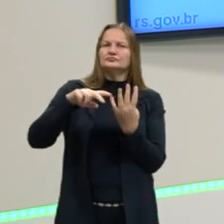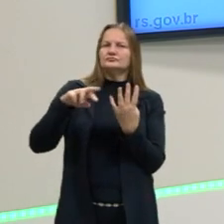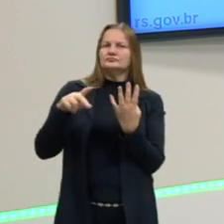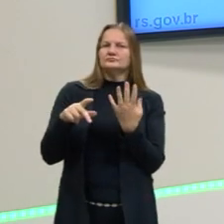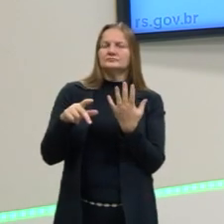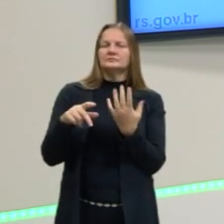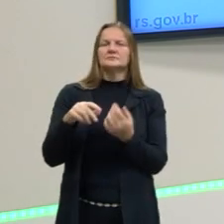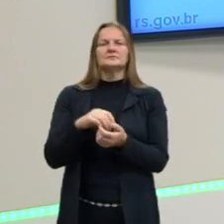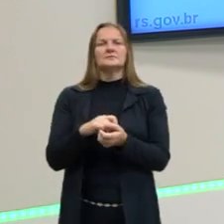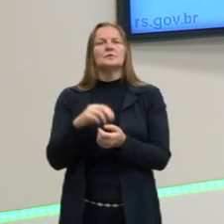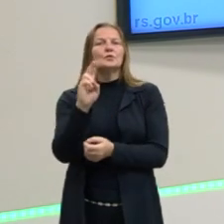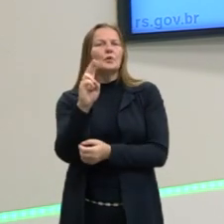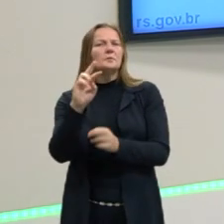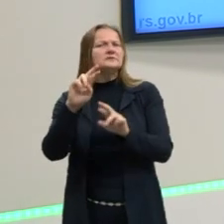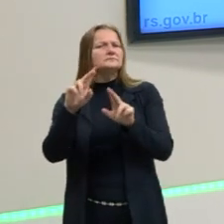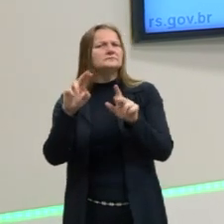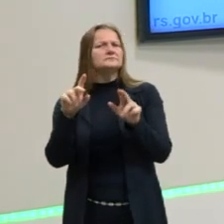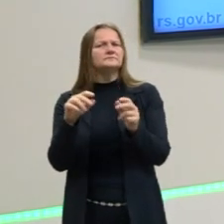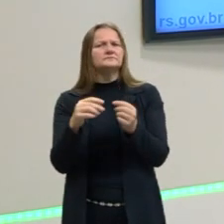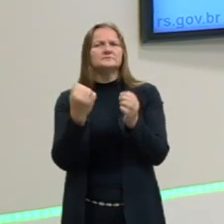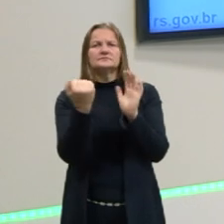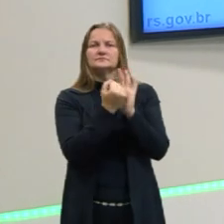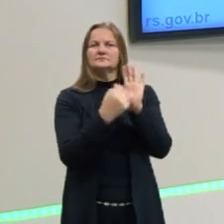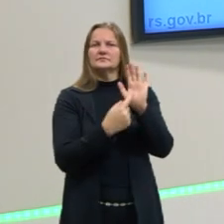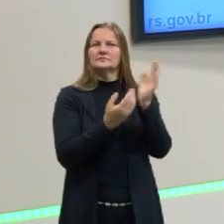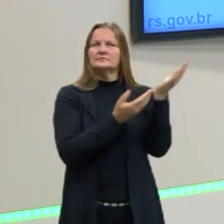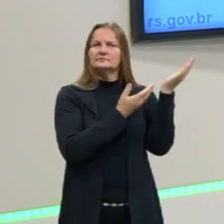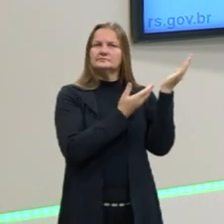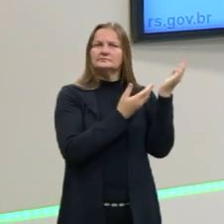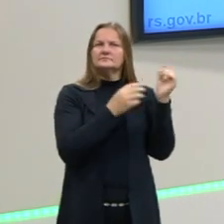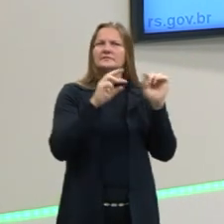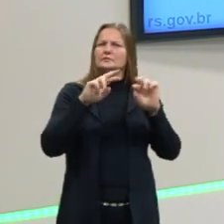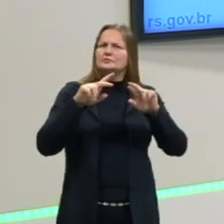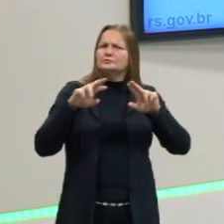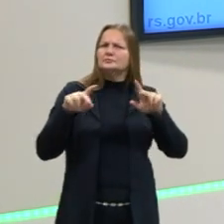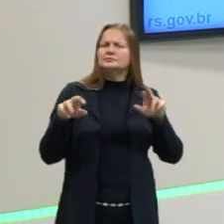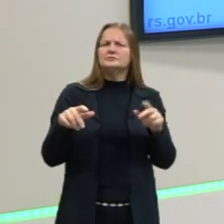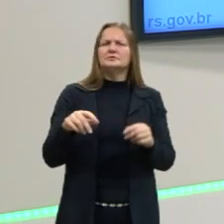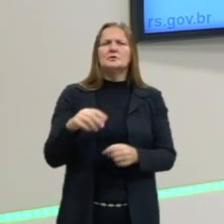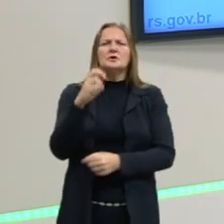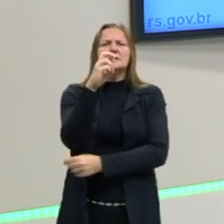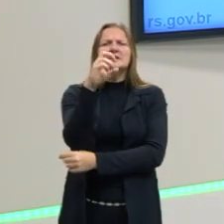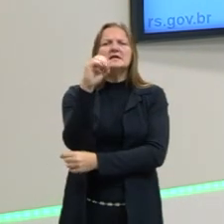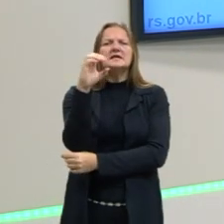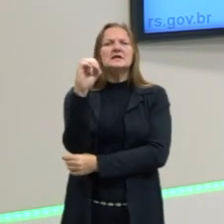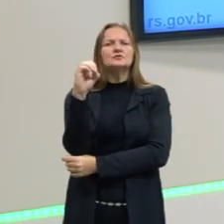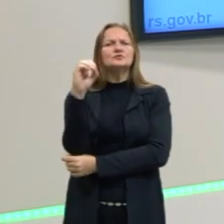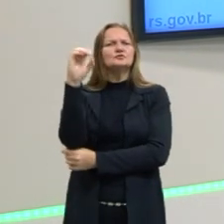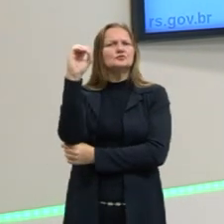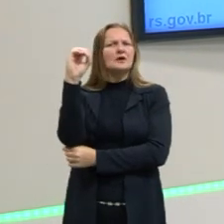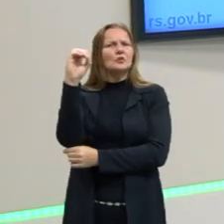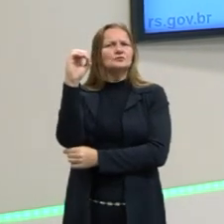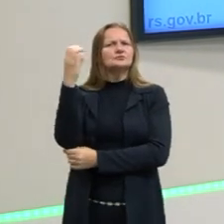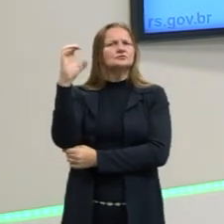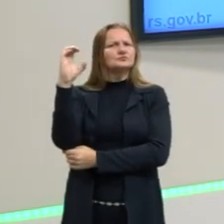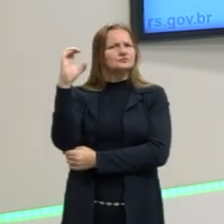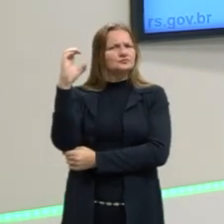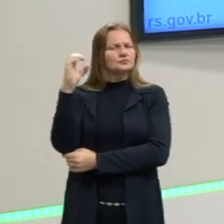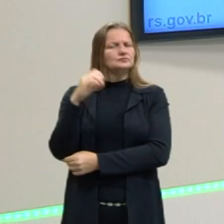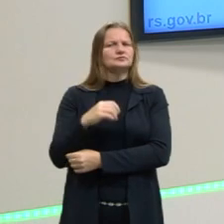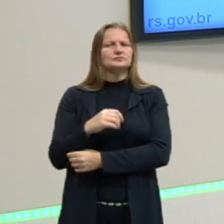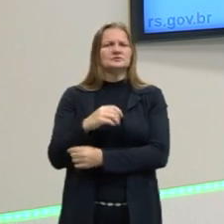de questões enem' que traz as suas momento a ferrita e cementita que os pontos gente é 500 graus Celsius é 600 graus Celsius